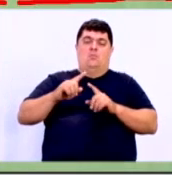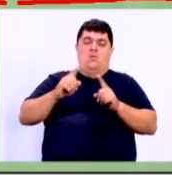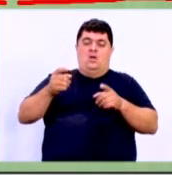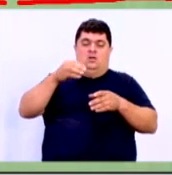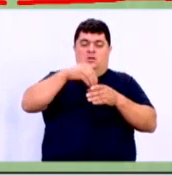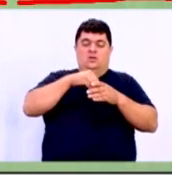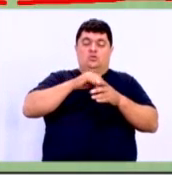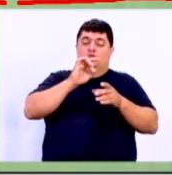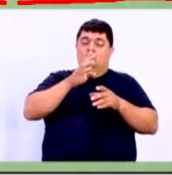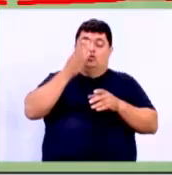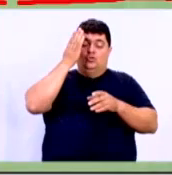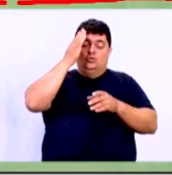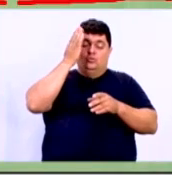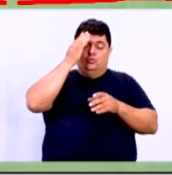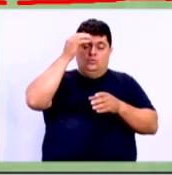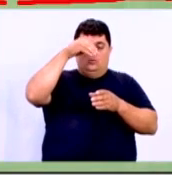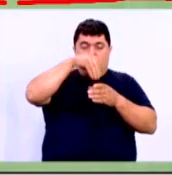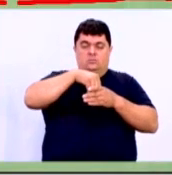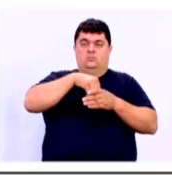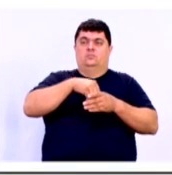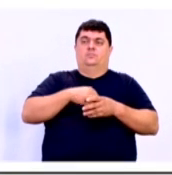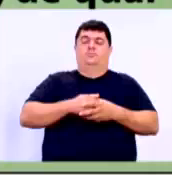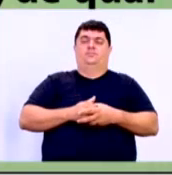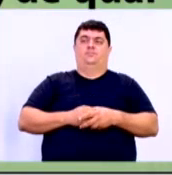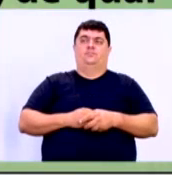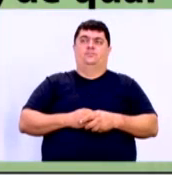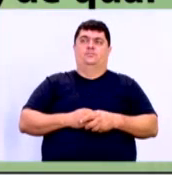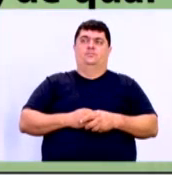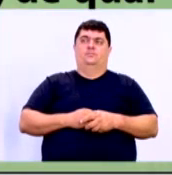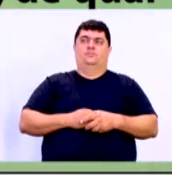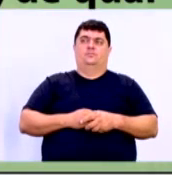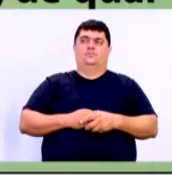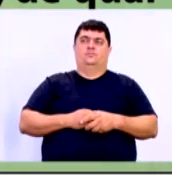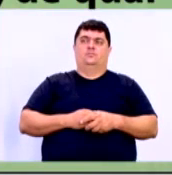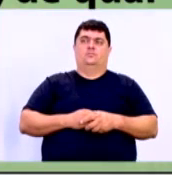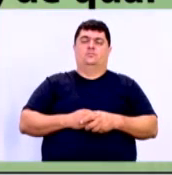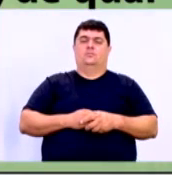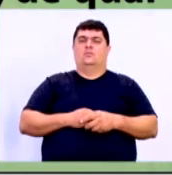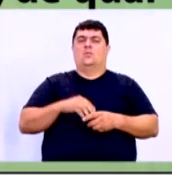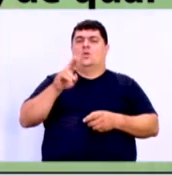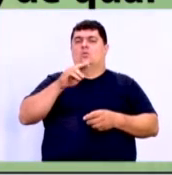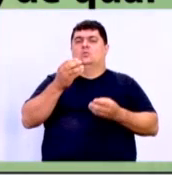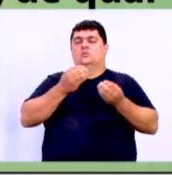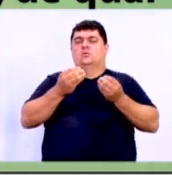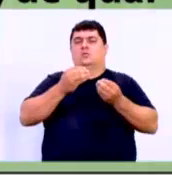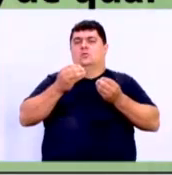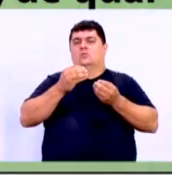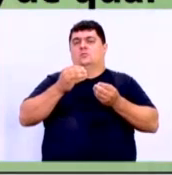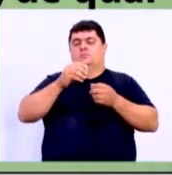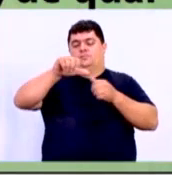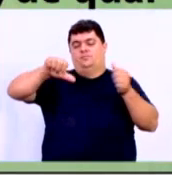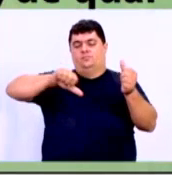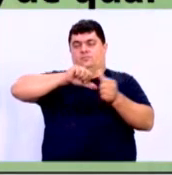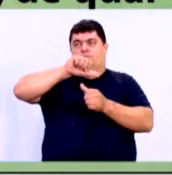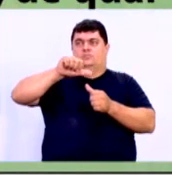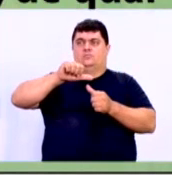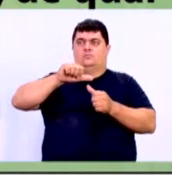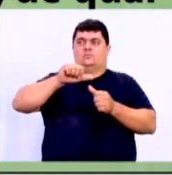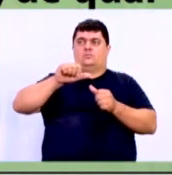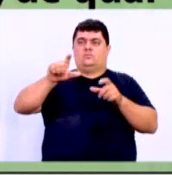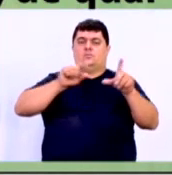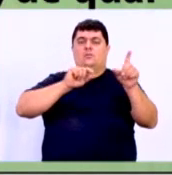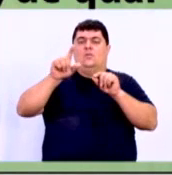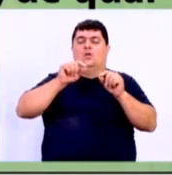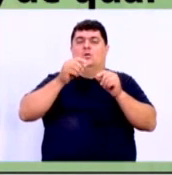né? Eles se preocupam com o público externo. Então, qual é a utilidade desse custeio variável? Determinar